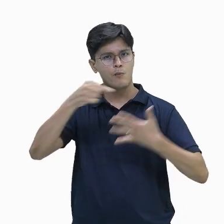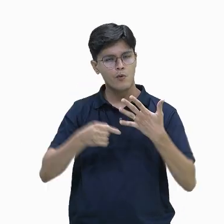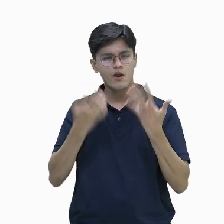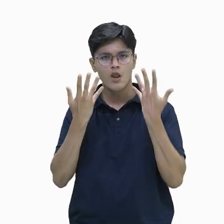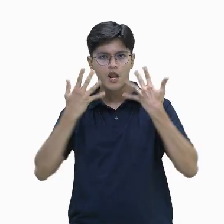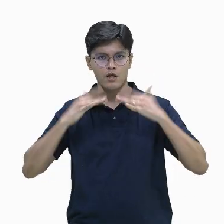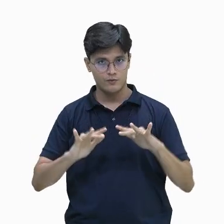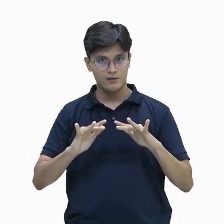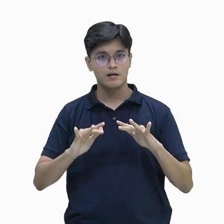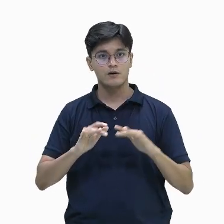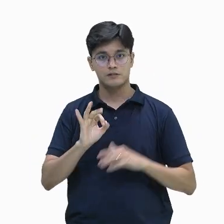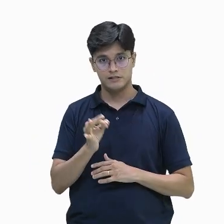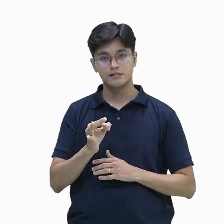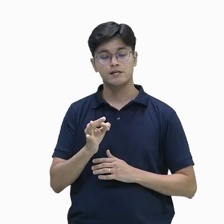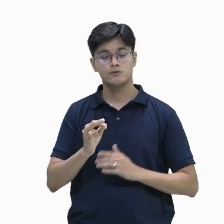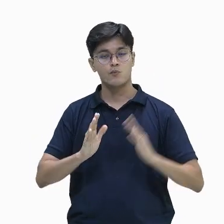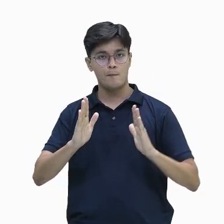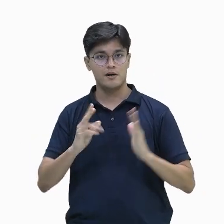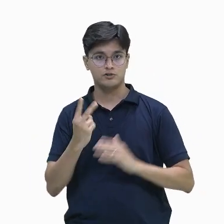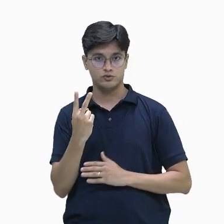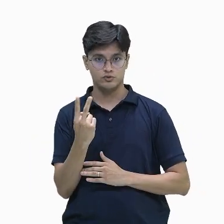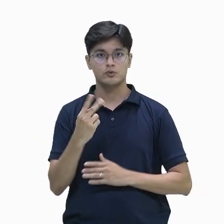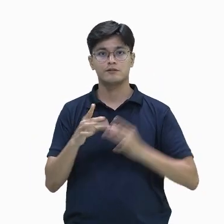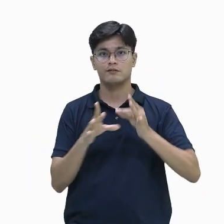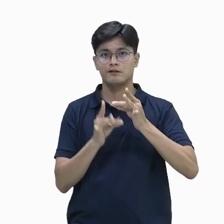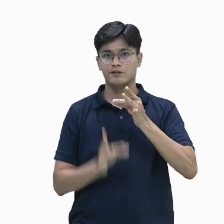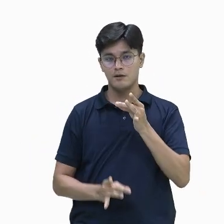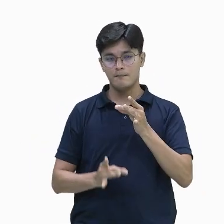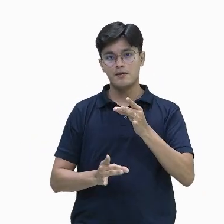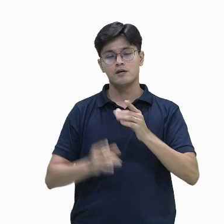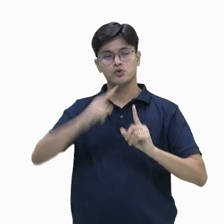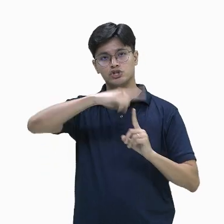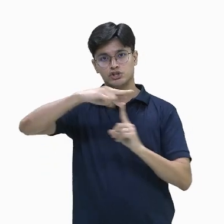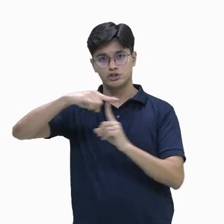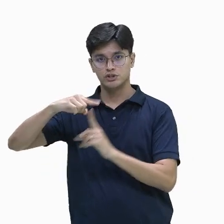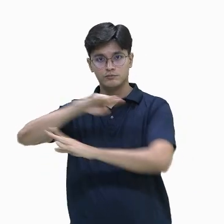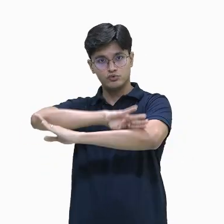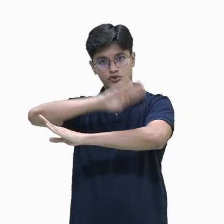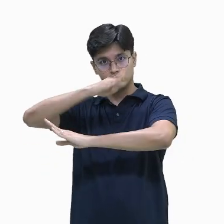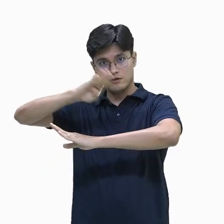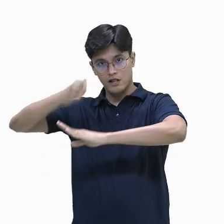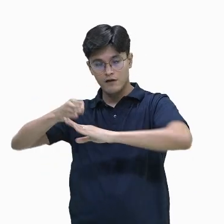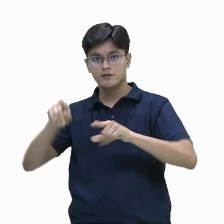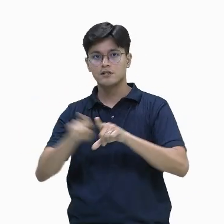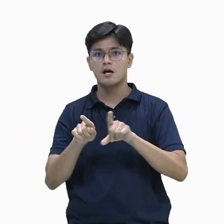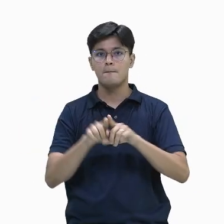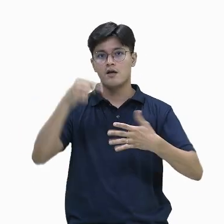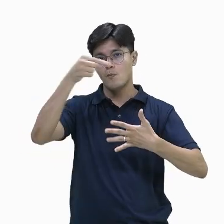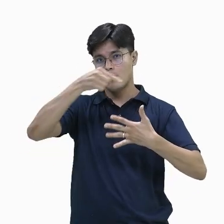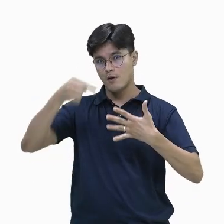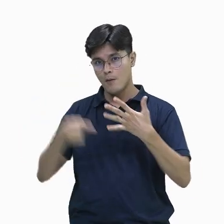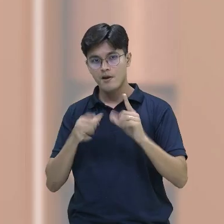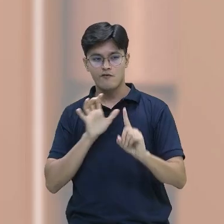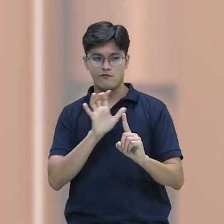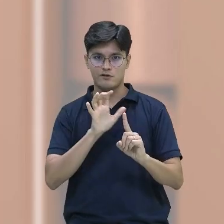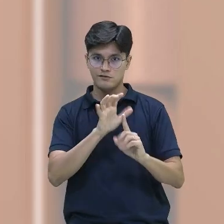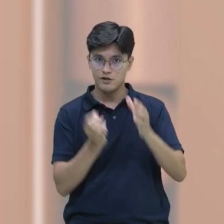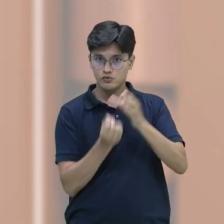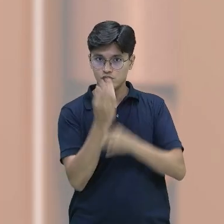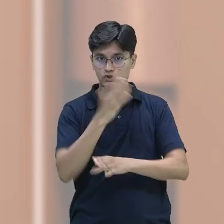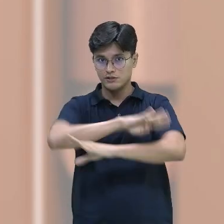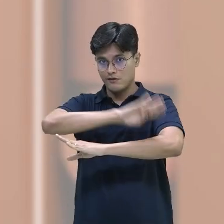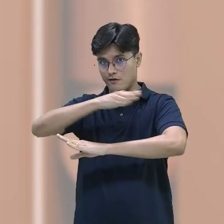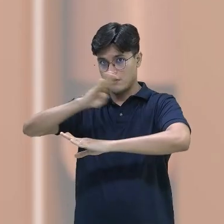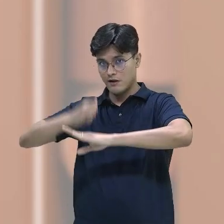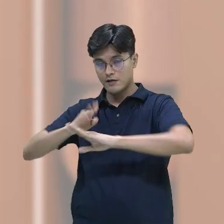E o detalhamento nós temos formas do relevo e agentes formadores do relevo. Então, esse é o